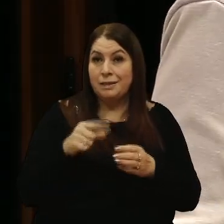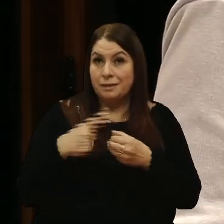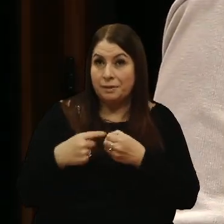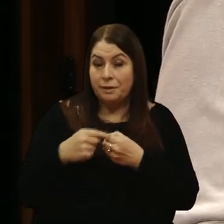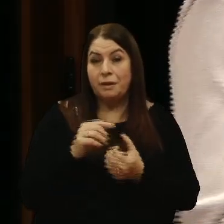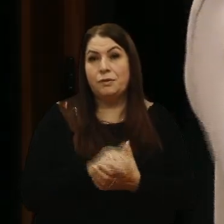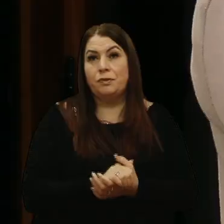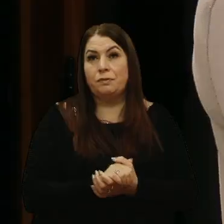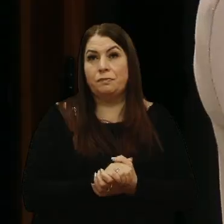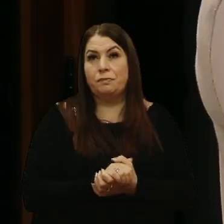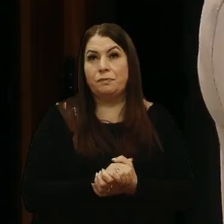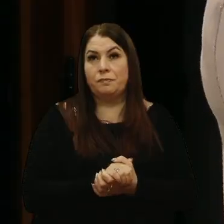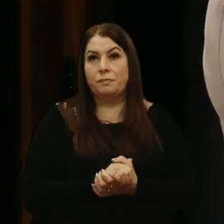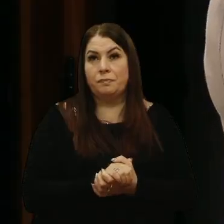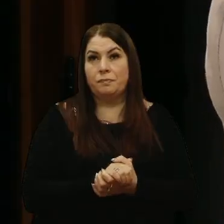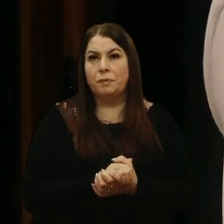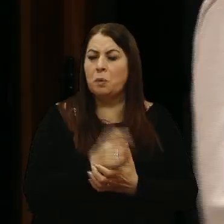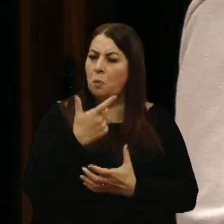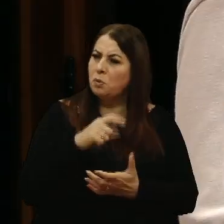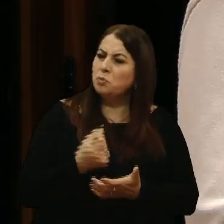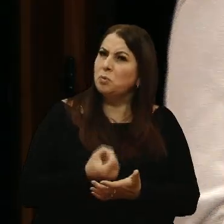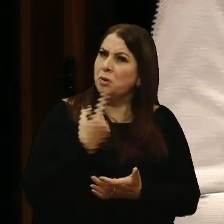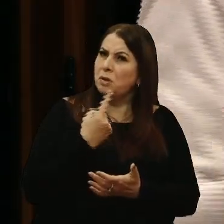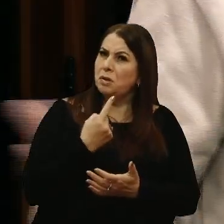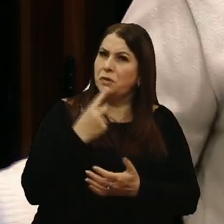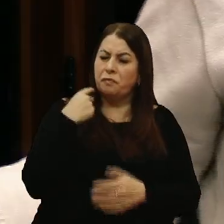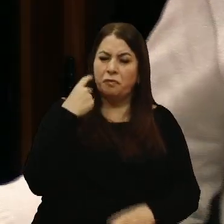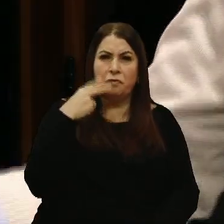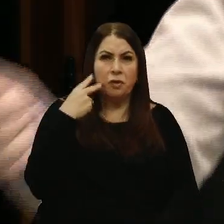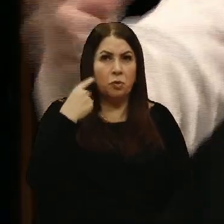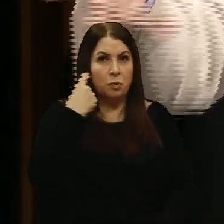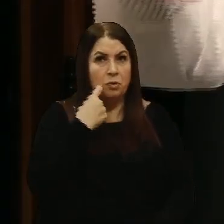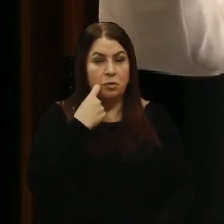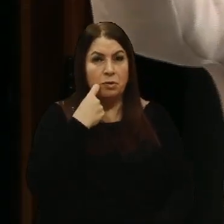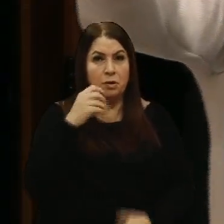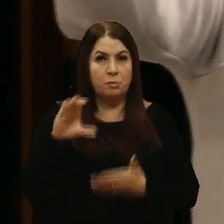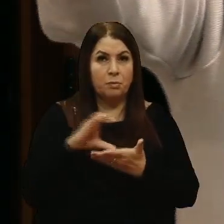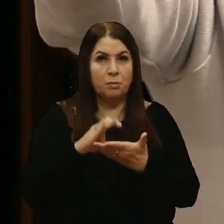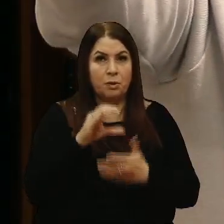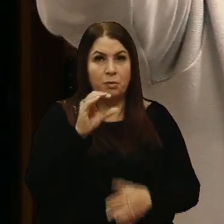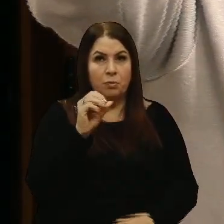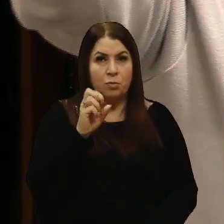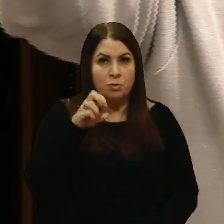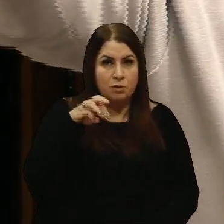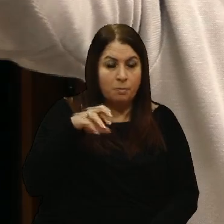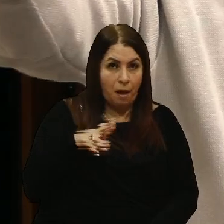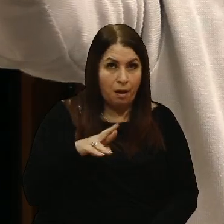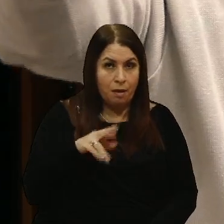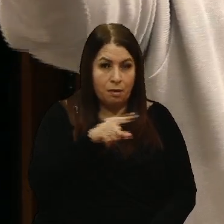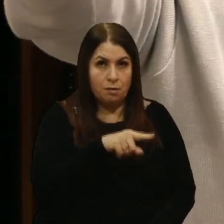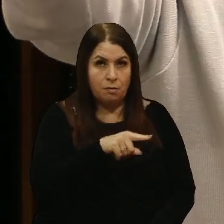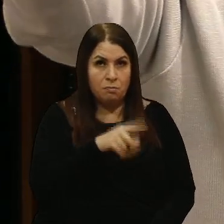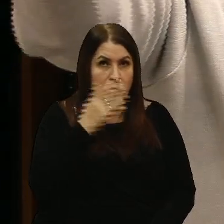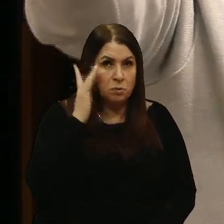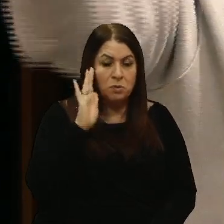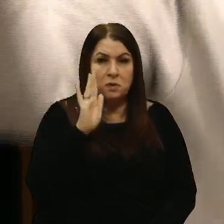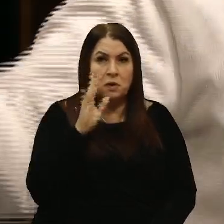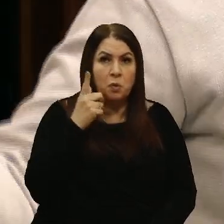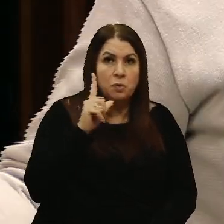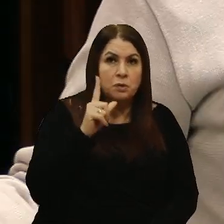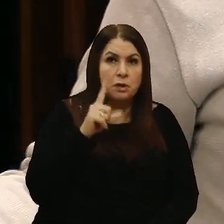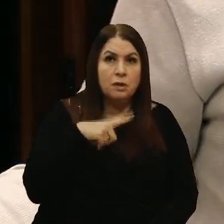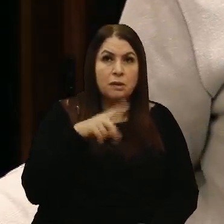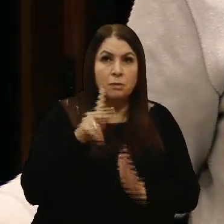cidade. Eu acho até estranho, o vereador Caleb aqui disse que tem emenda do deputado Osmar Terra, que não sei o que conseguiu, que já